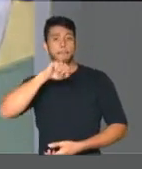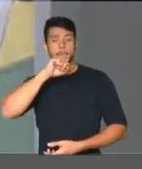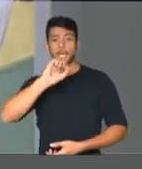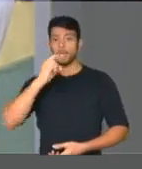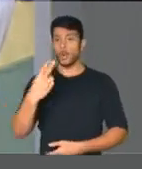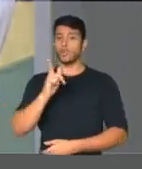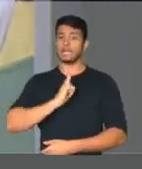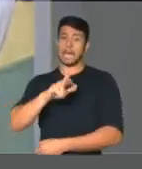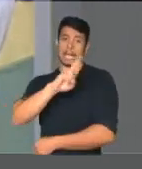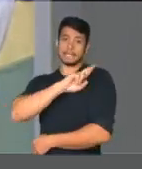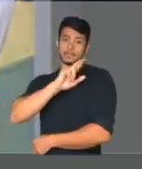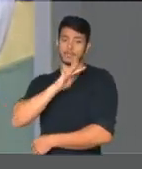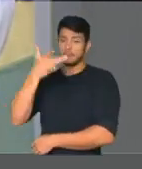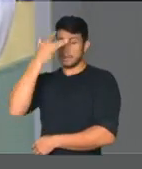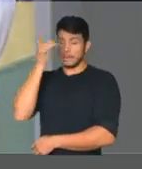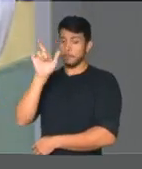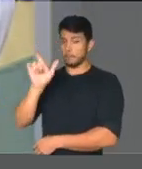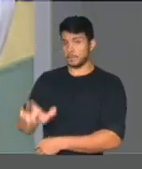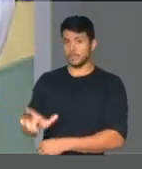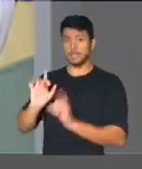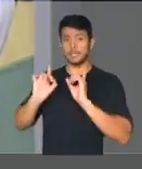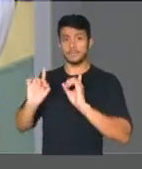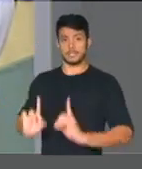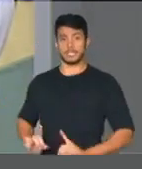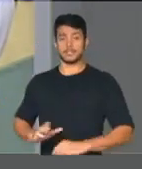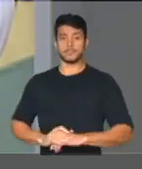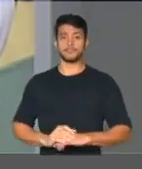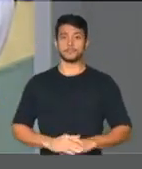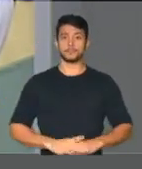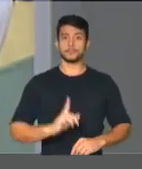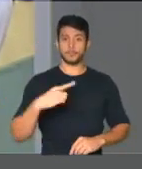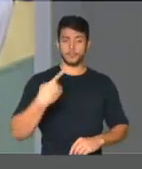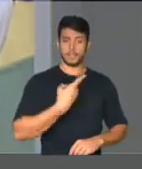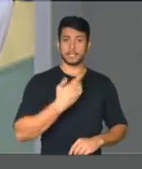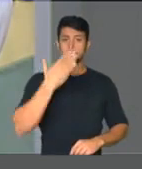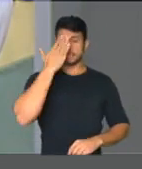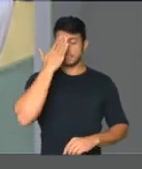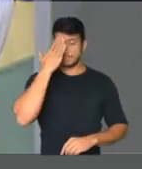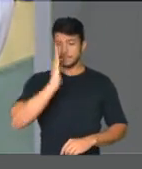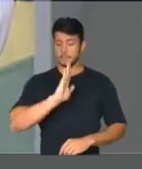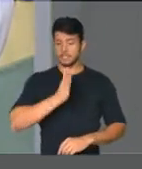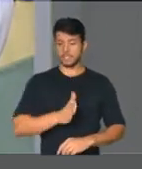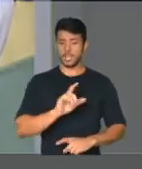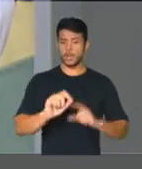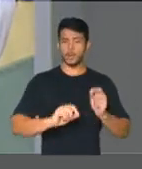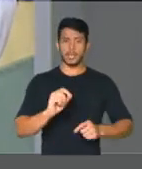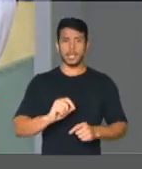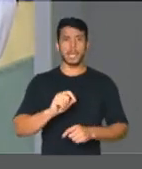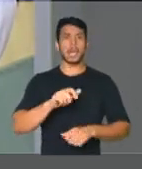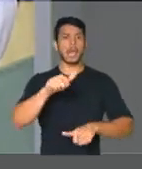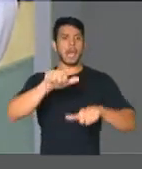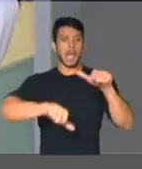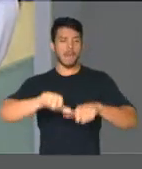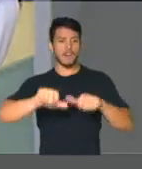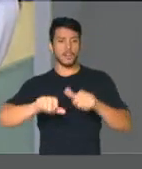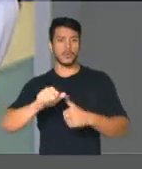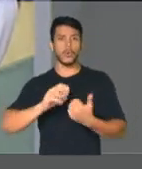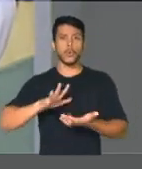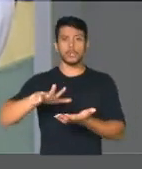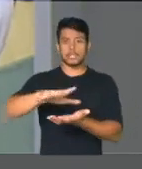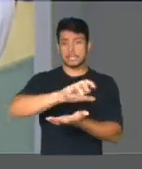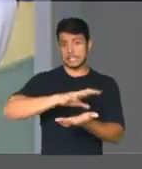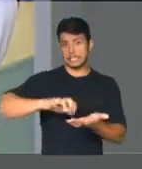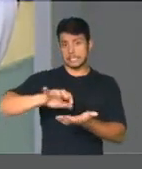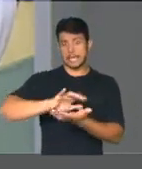deficiência. Veja-se que, segundo o levantamento de informações penitenciárias de responsabilidade